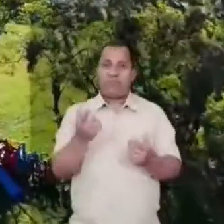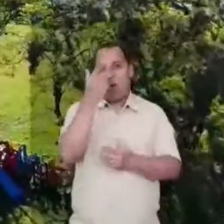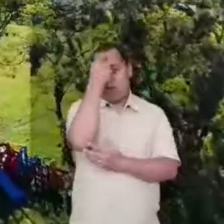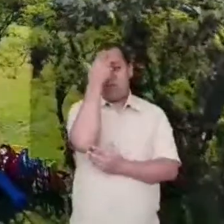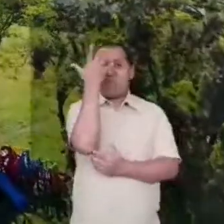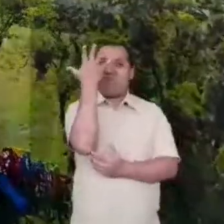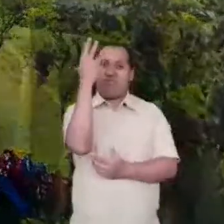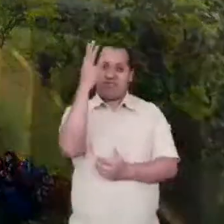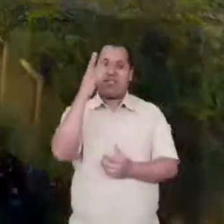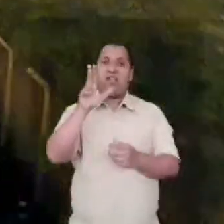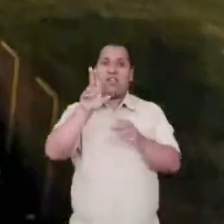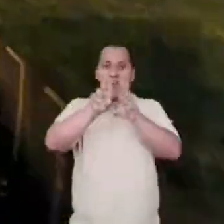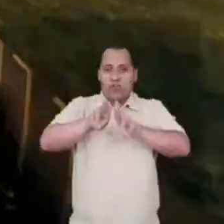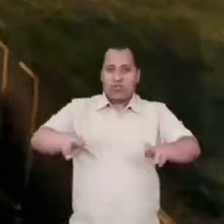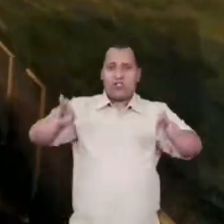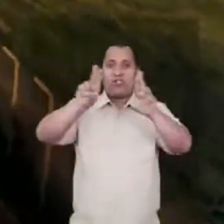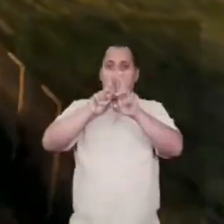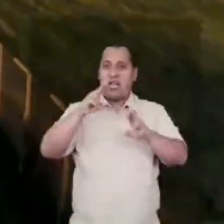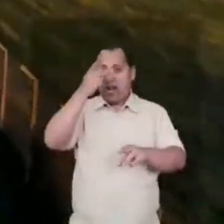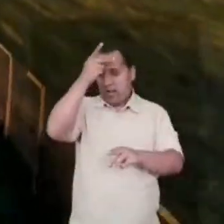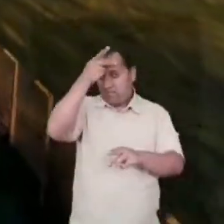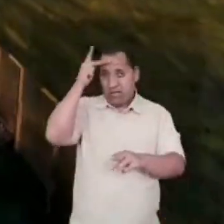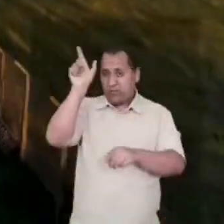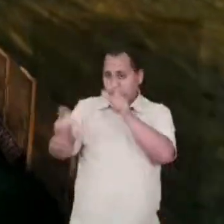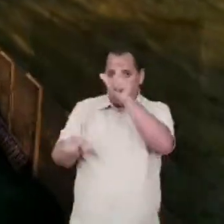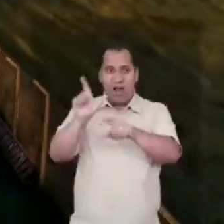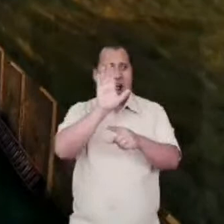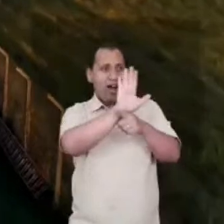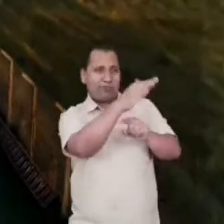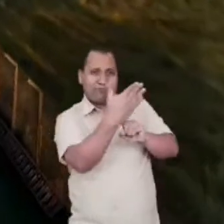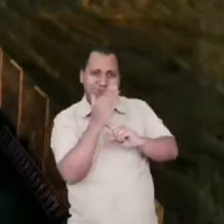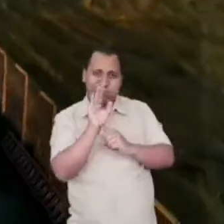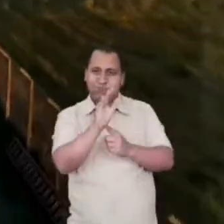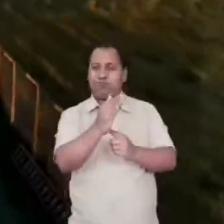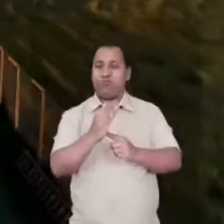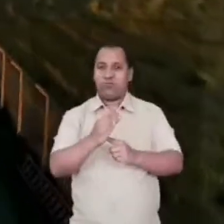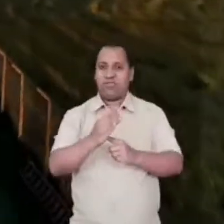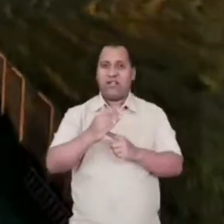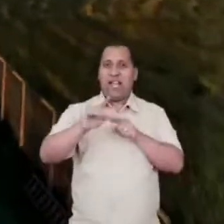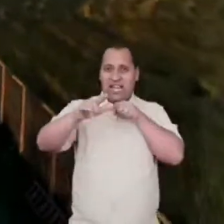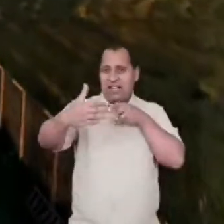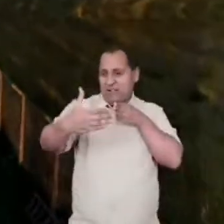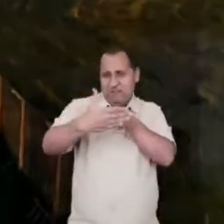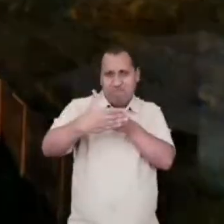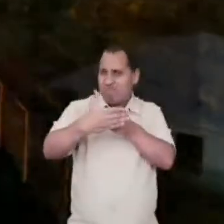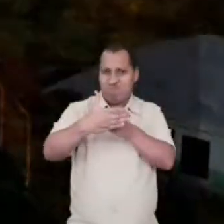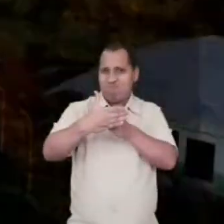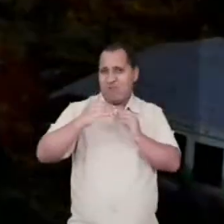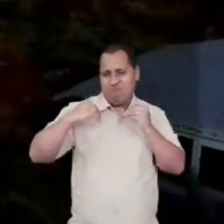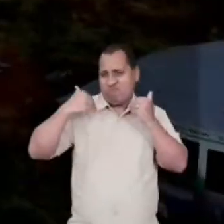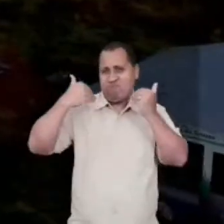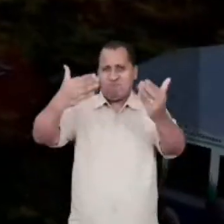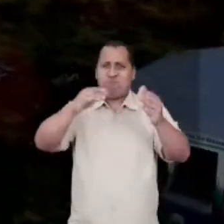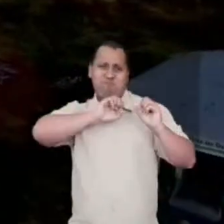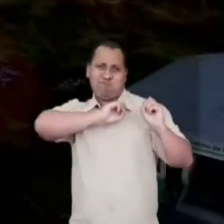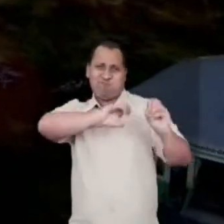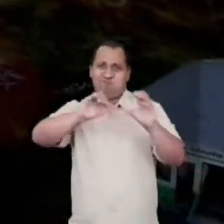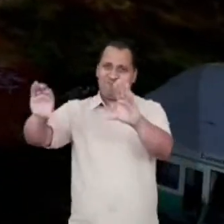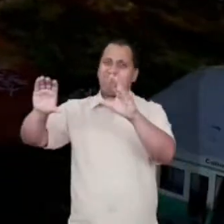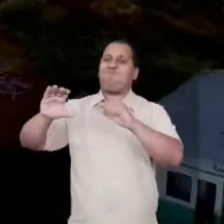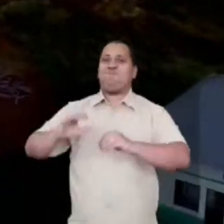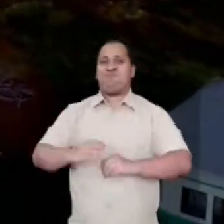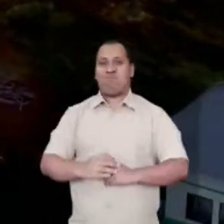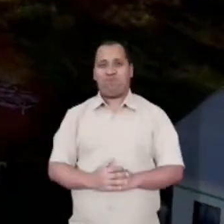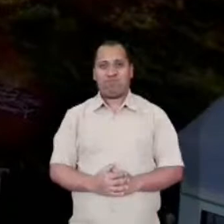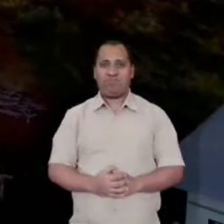A Unipampa é uma universidade feita por pessoas, para pessoas, que ultrapassa limites e vai